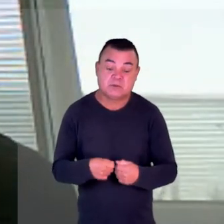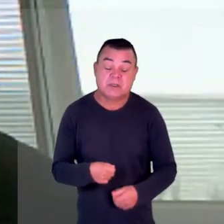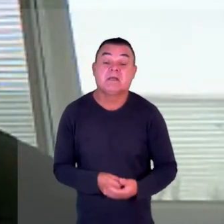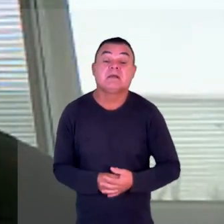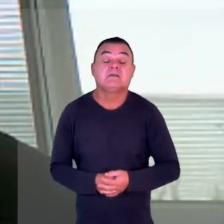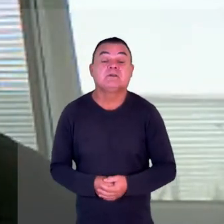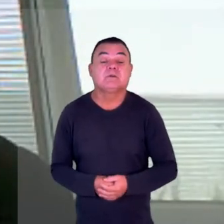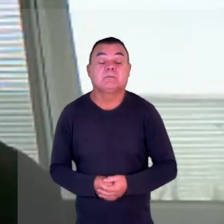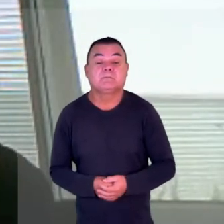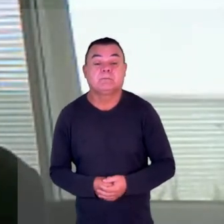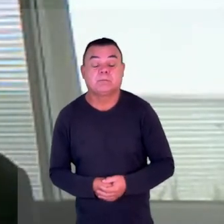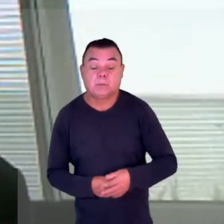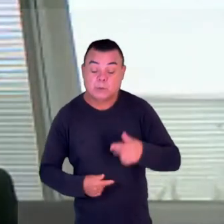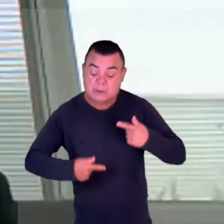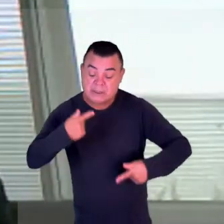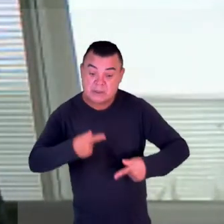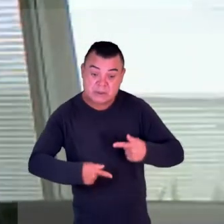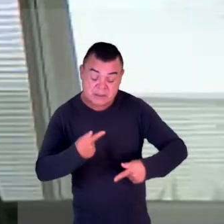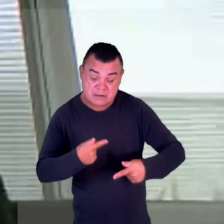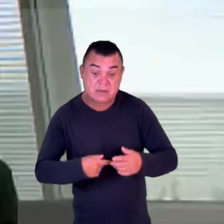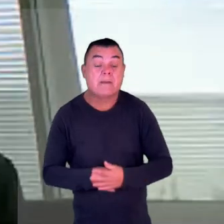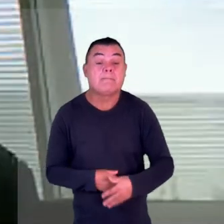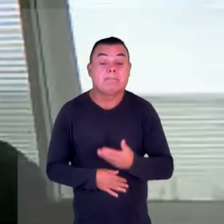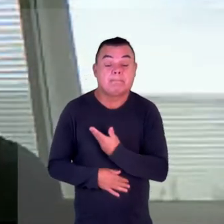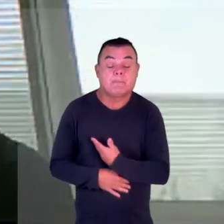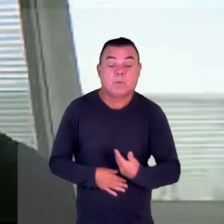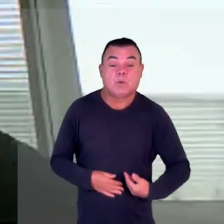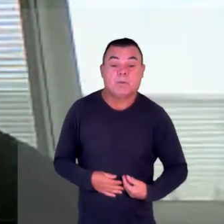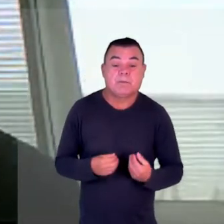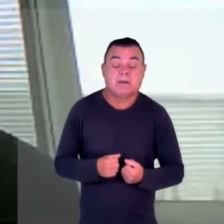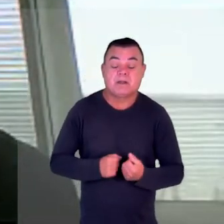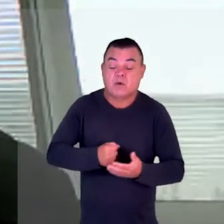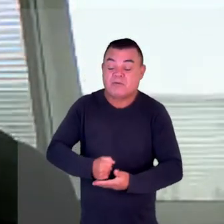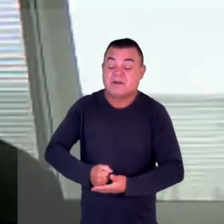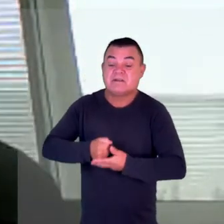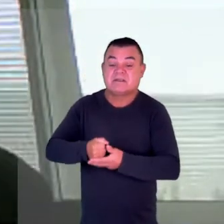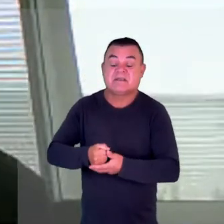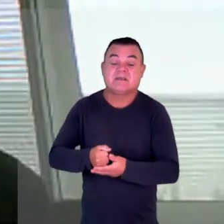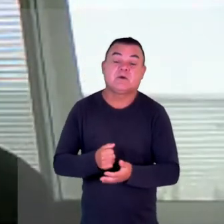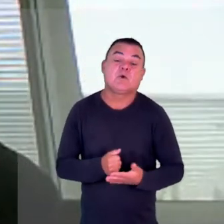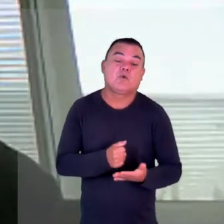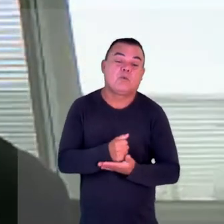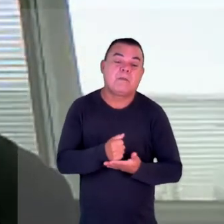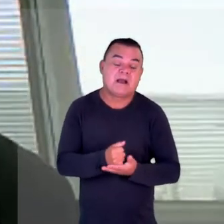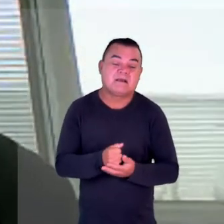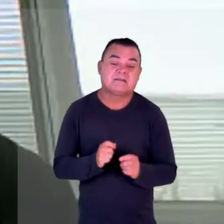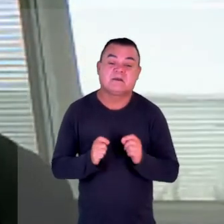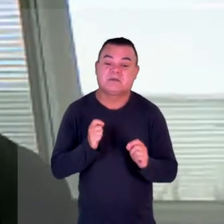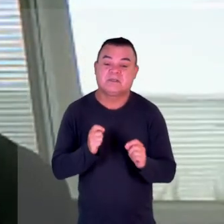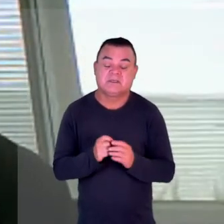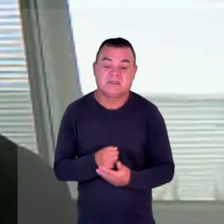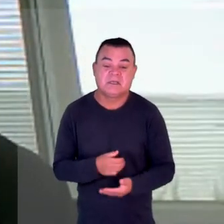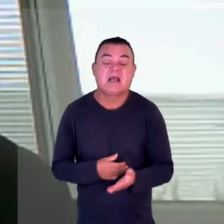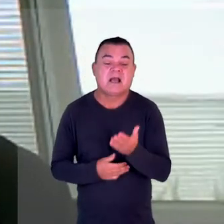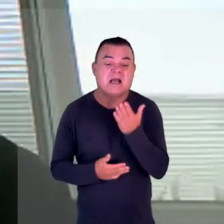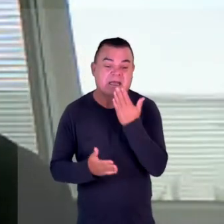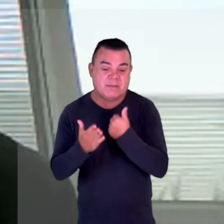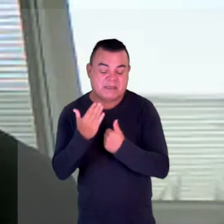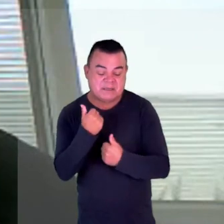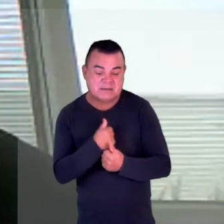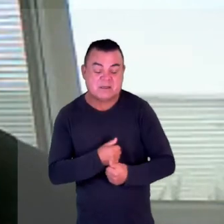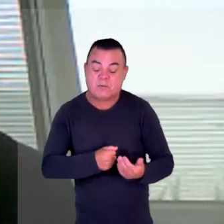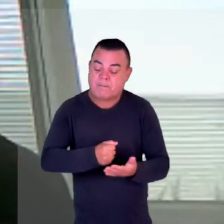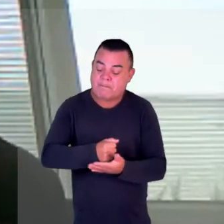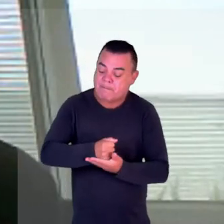mínimo existencial que é Alimentação adequada que é enfim né Eh